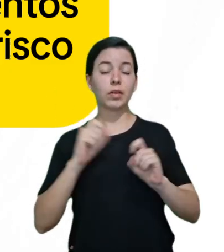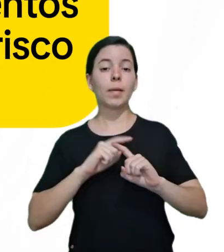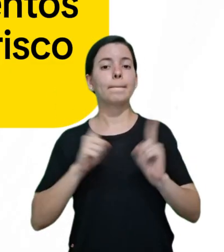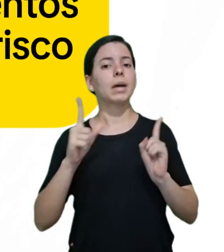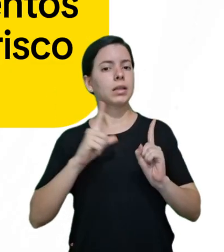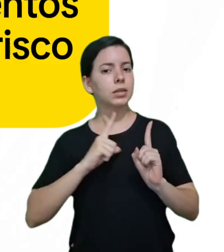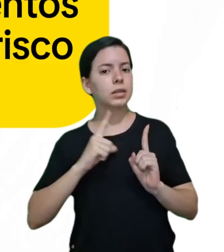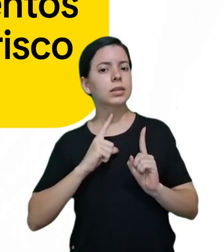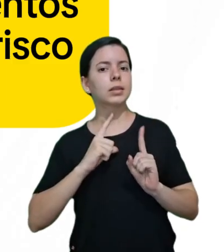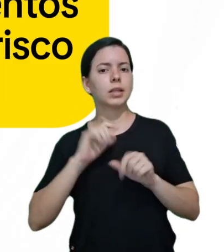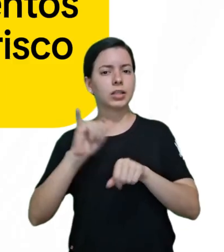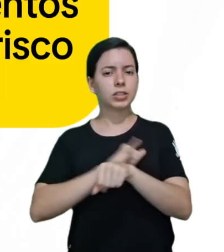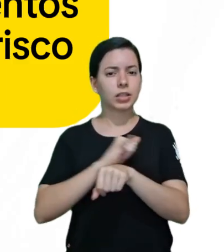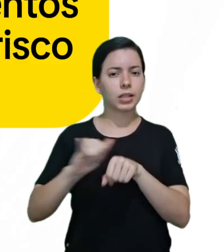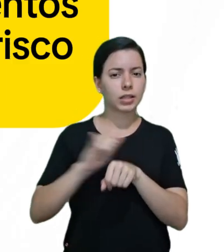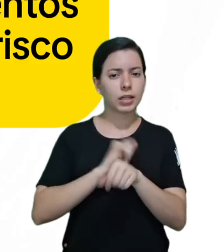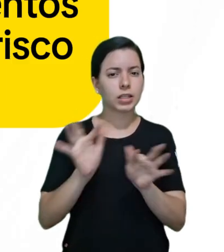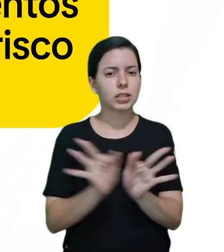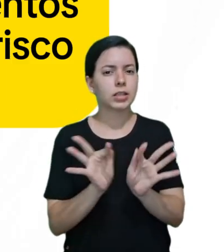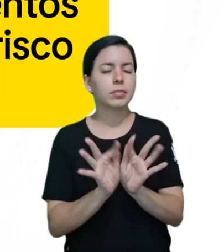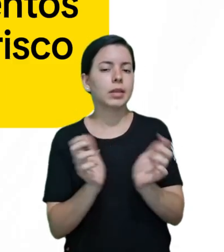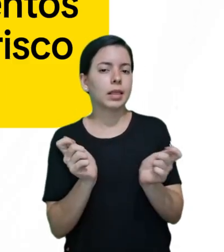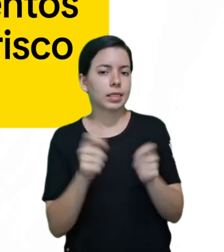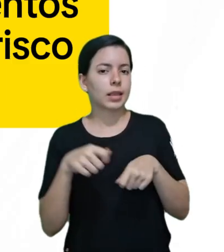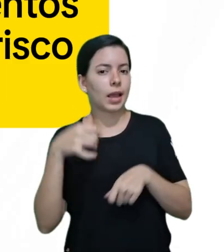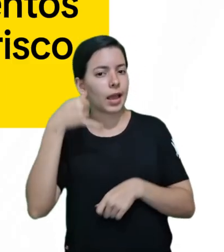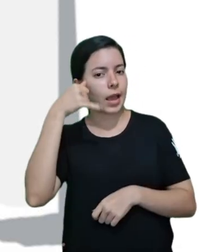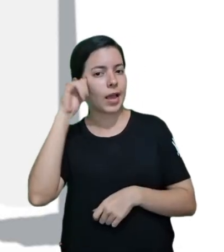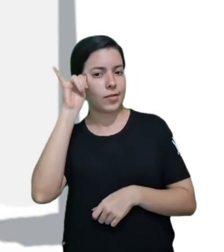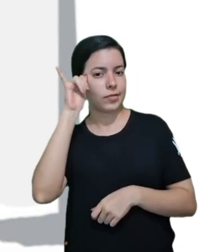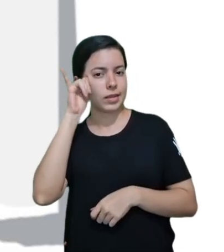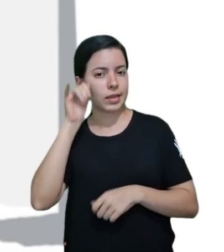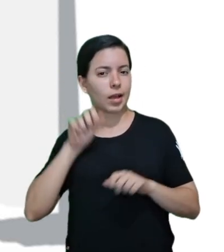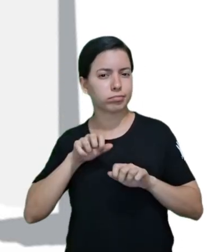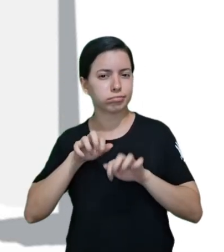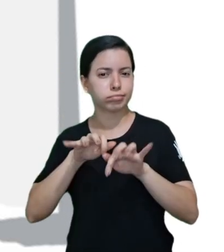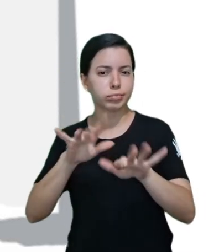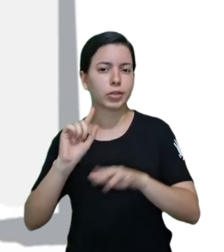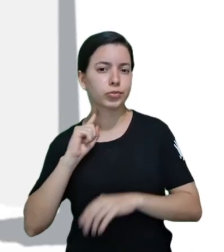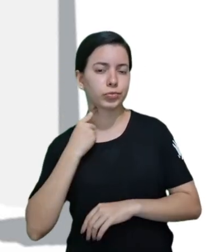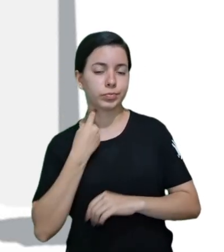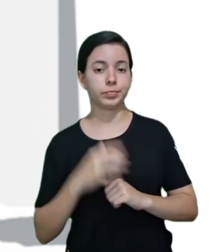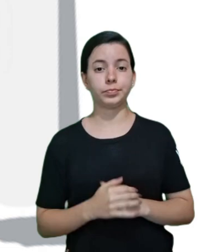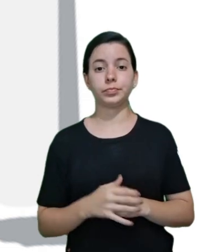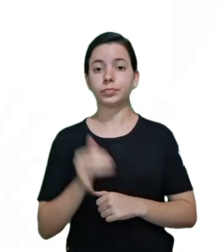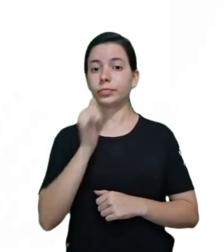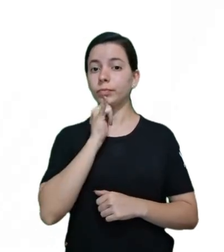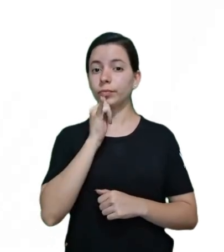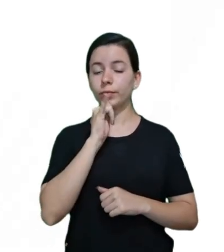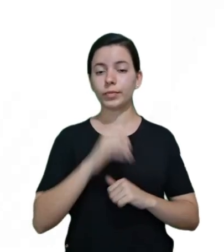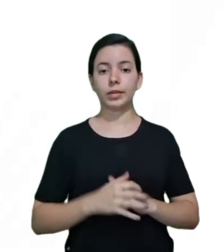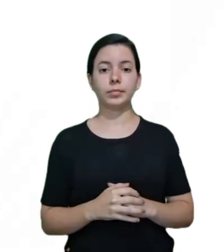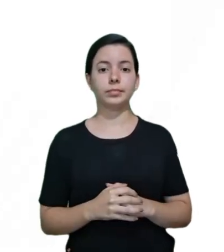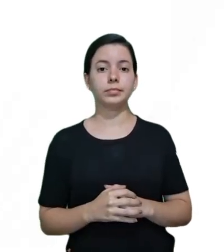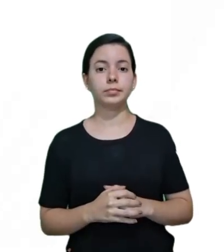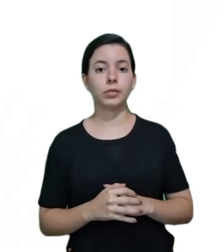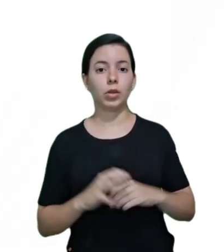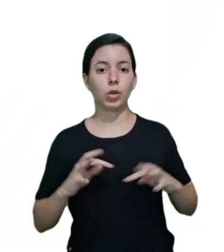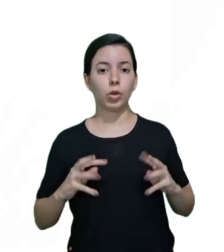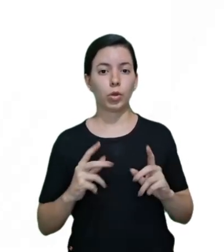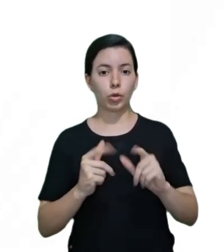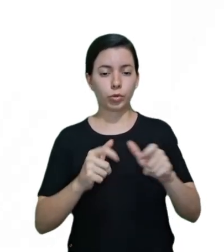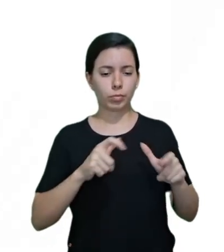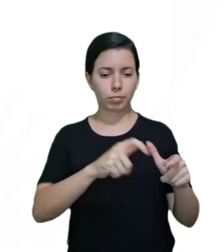procedimentos simples que reduzem o risco de contaminação das culturas. Alguns exemplos de técnicas assépticas são a limpeza e desinfecção